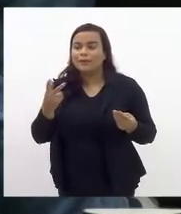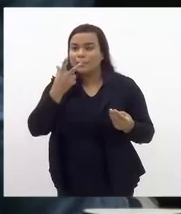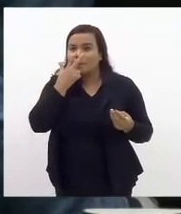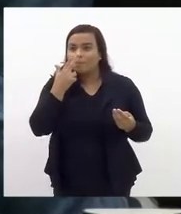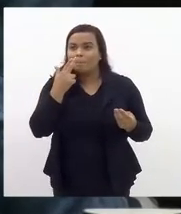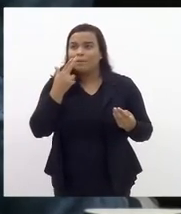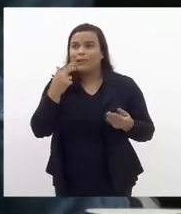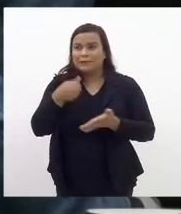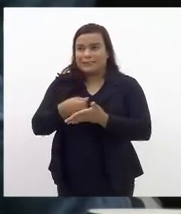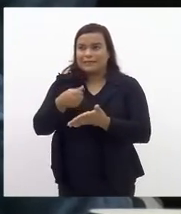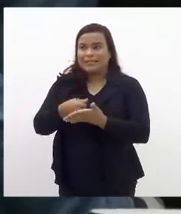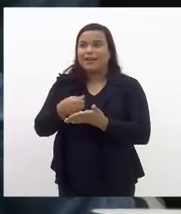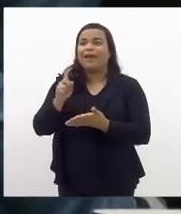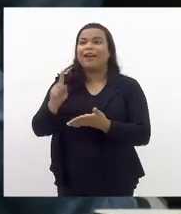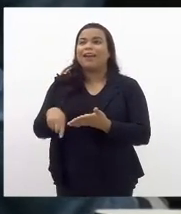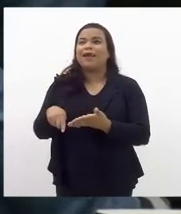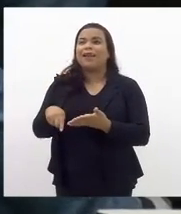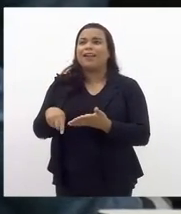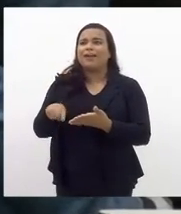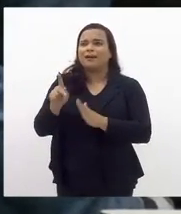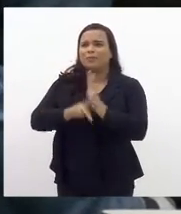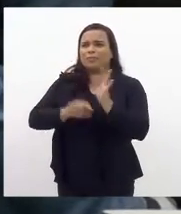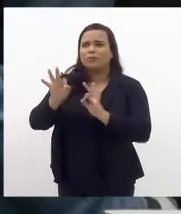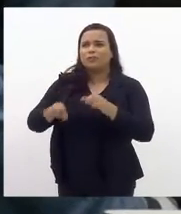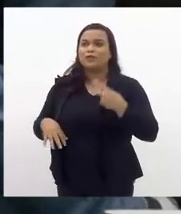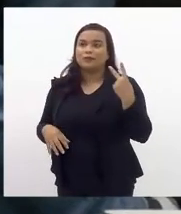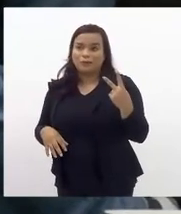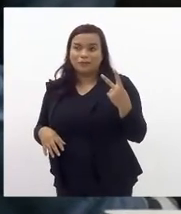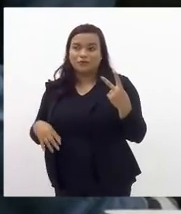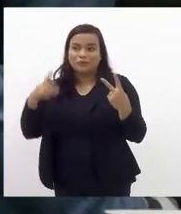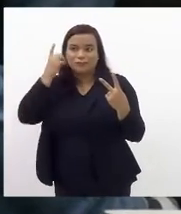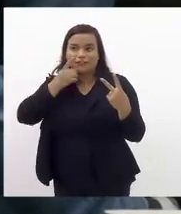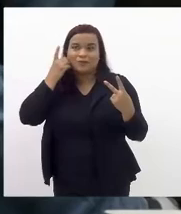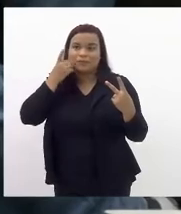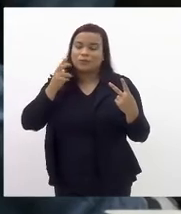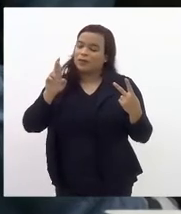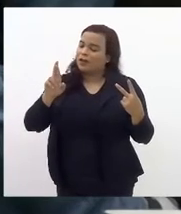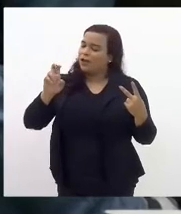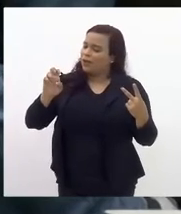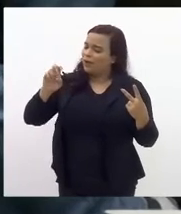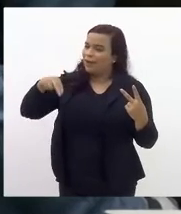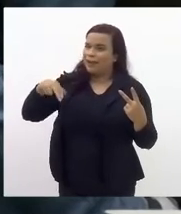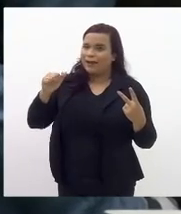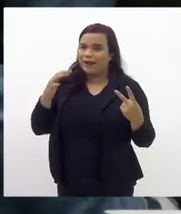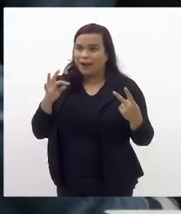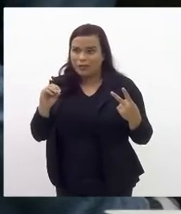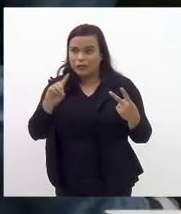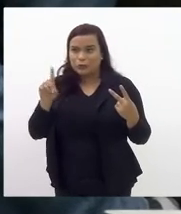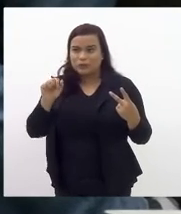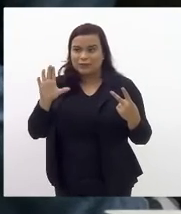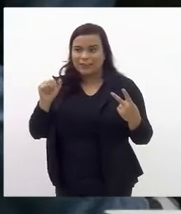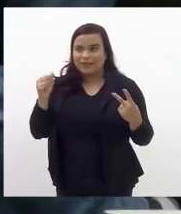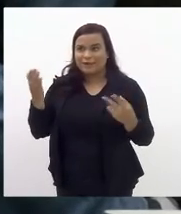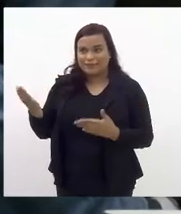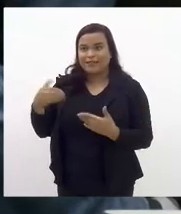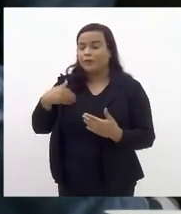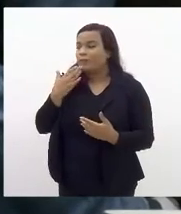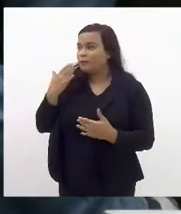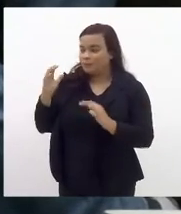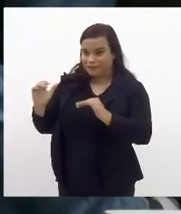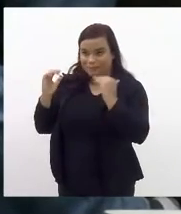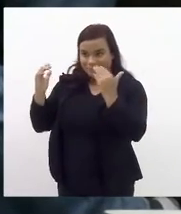proposital, dois projetos do deputado Renato Zaca. Sim, senhor. Eu vou pedir a Vossa